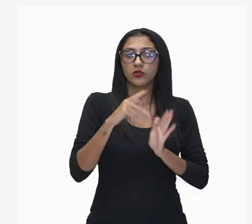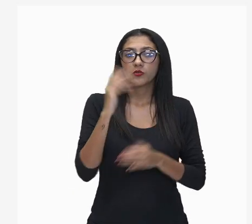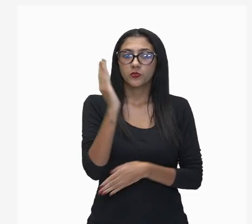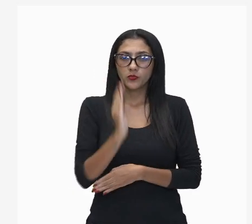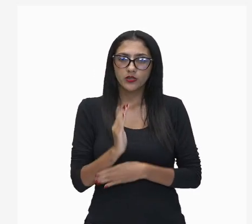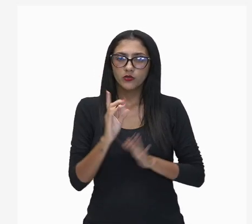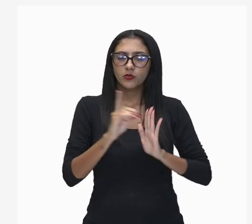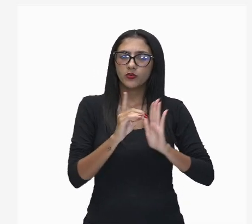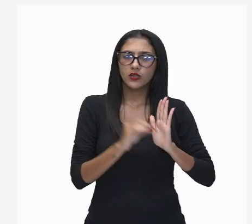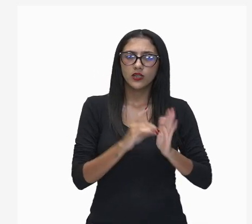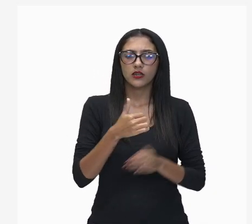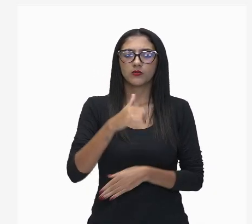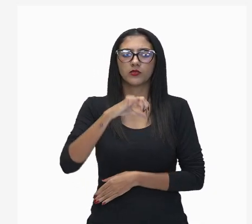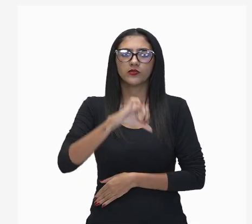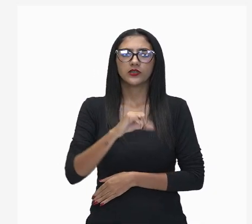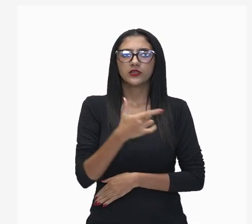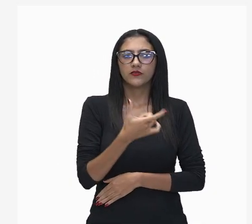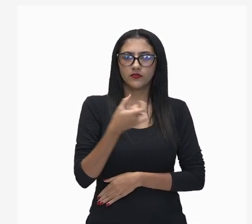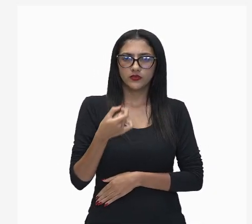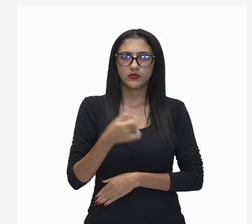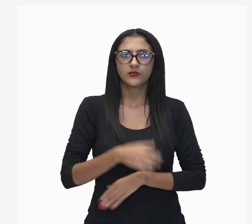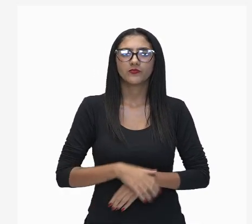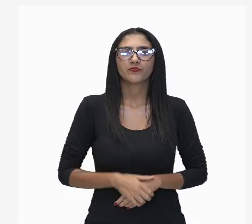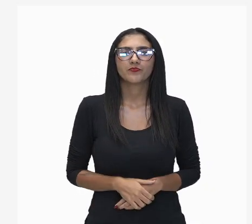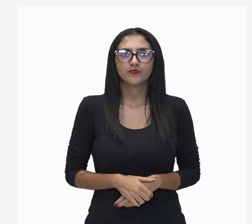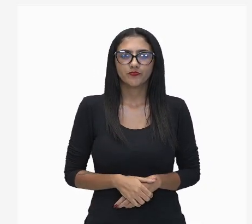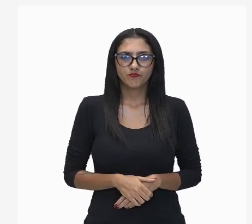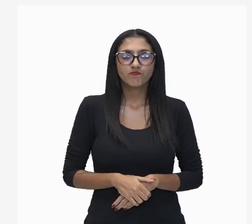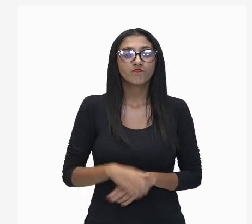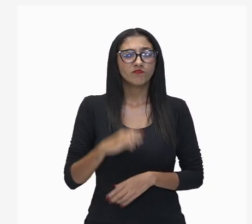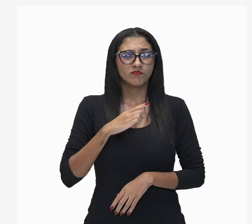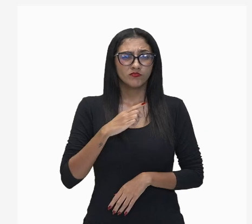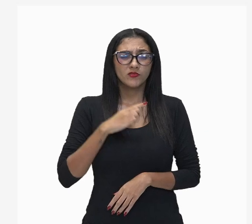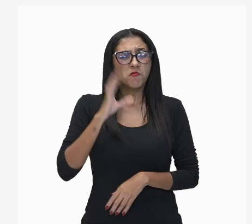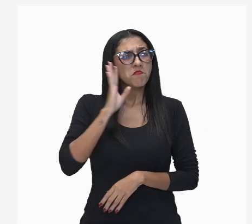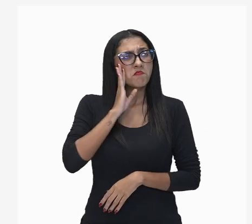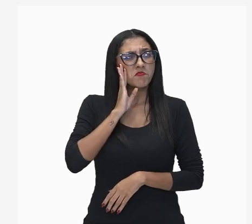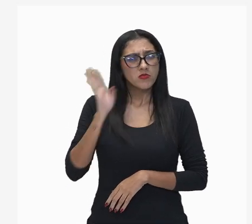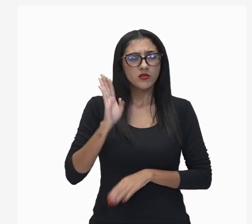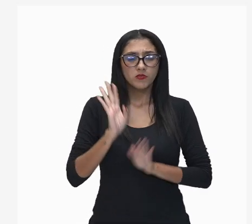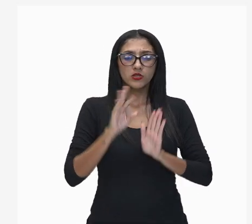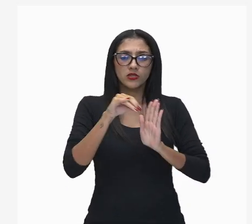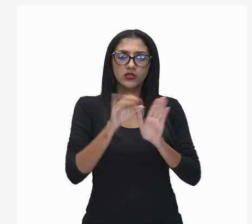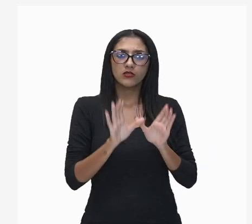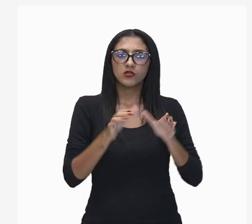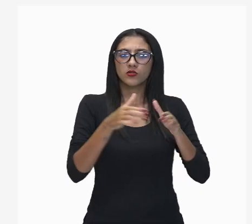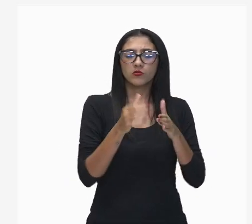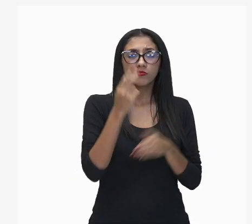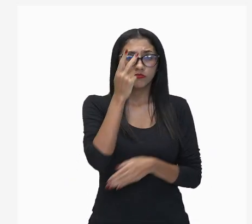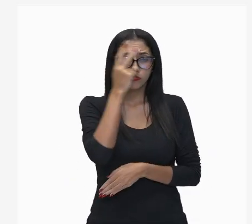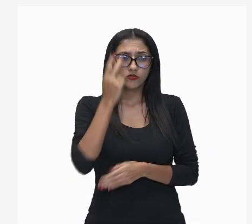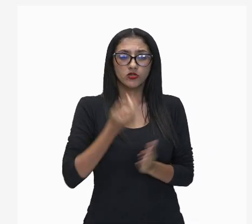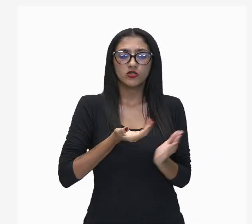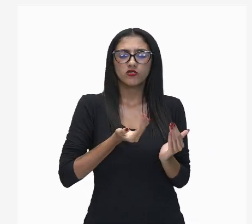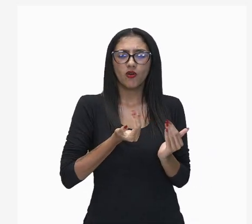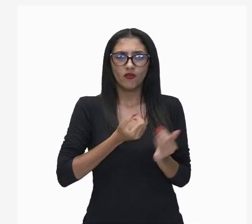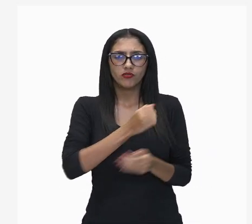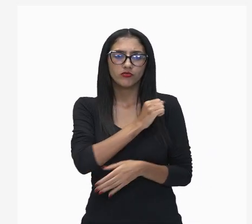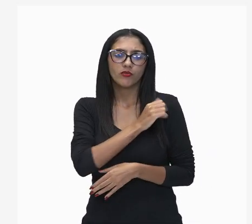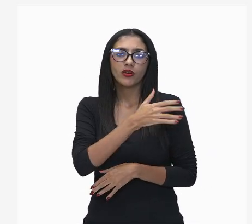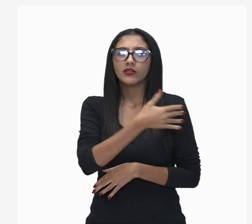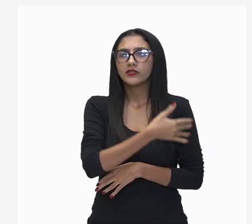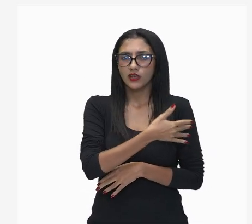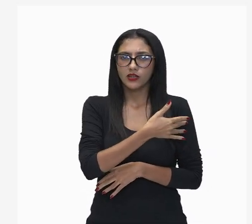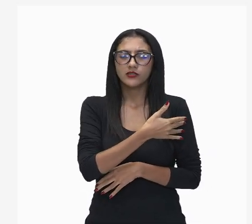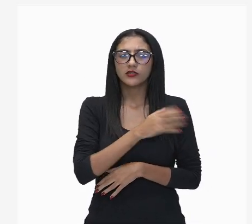de 1920. Composto majoritariamente por jovens oficiais do Exército,